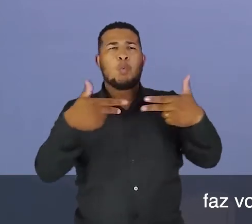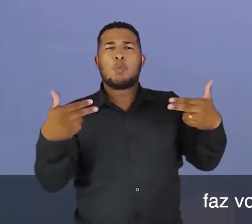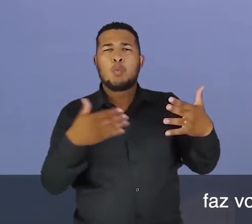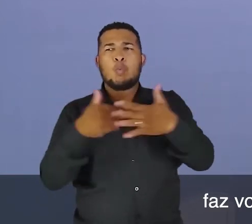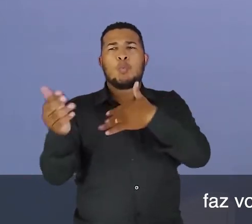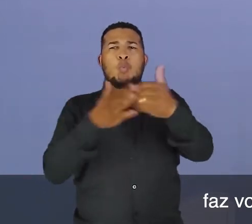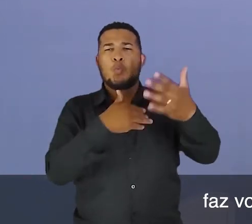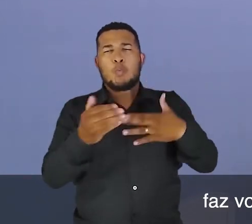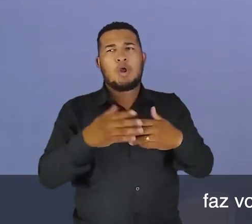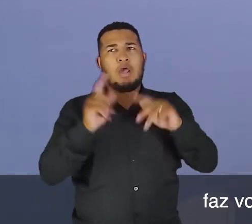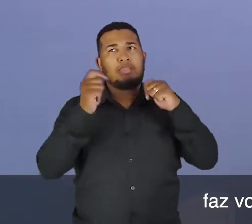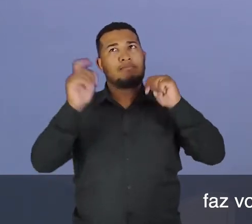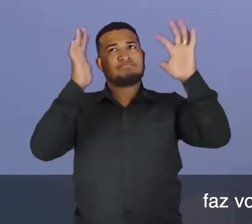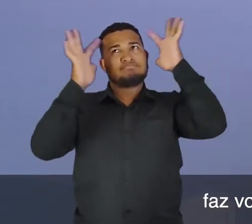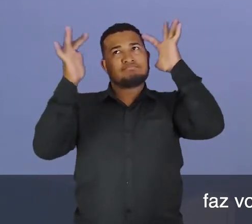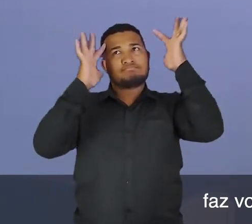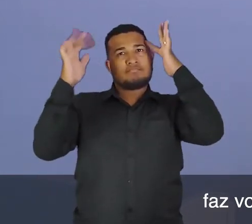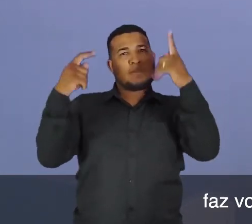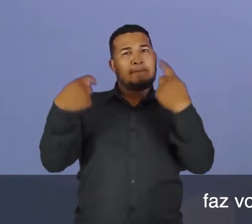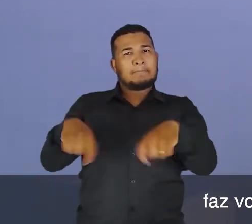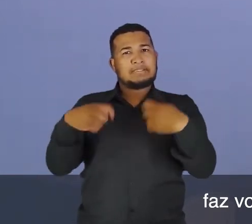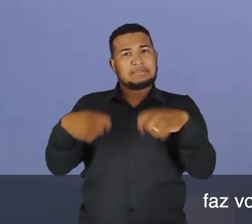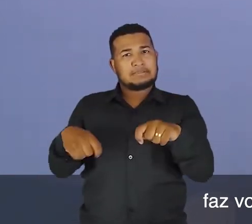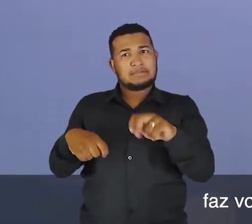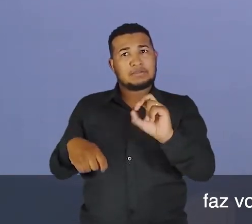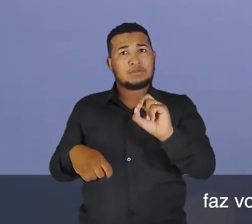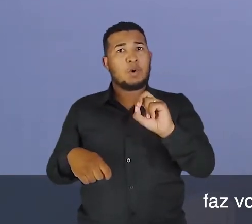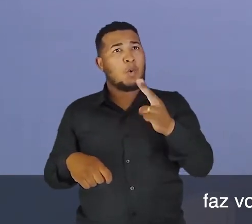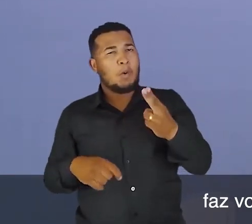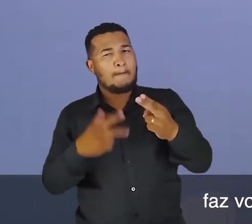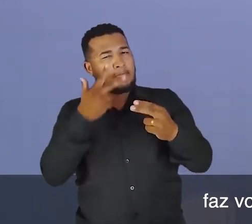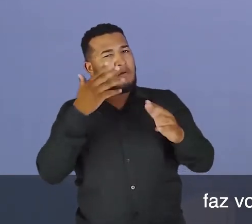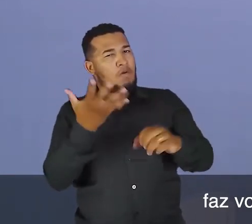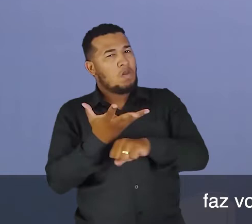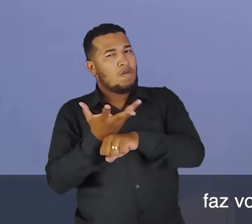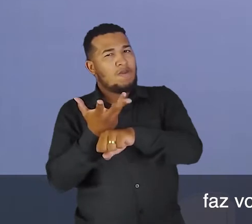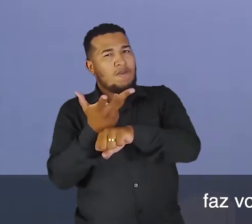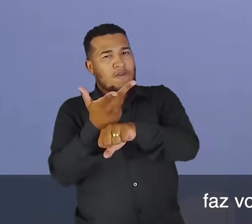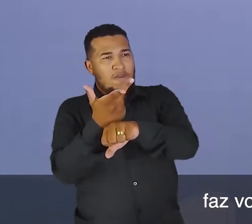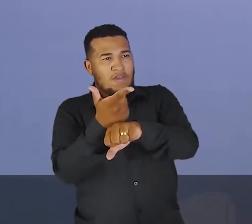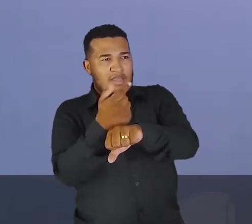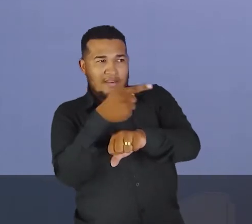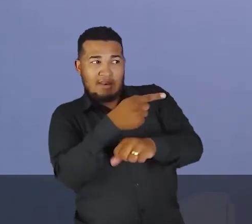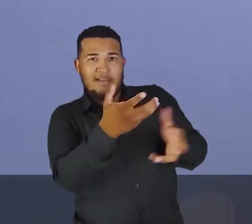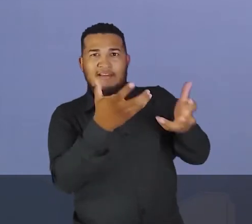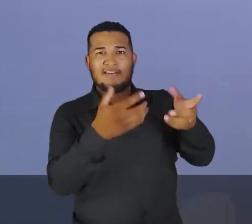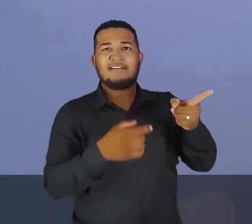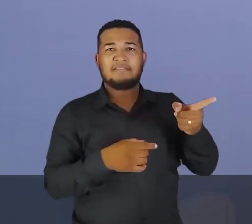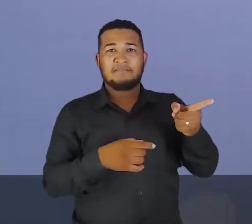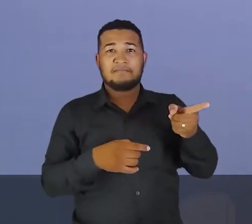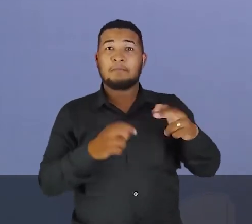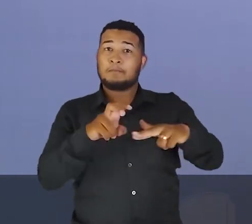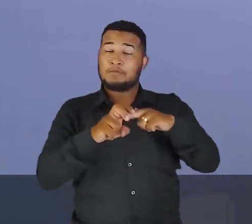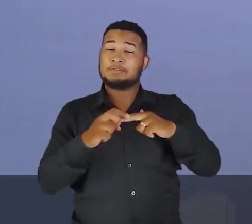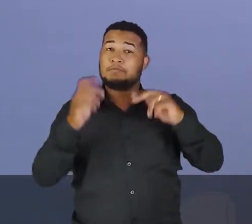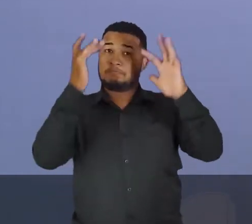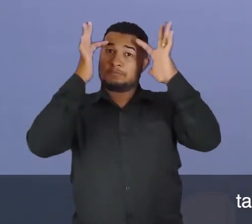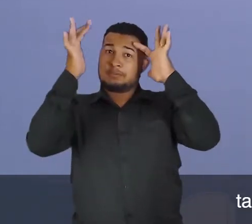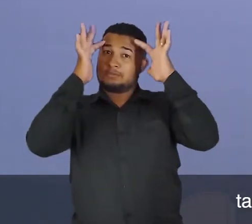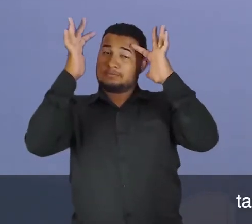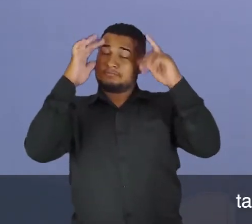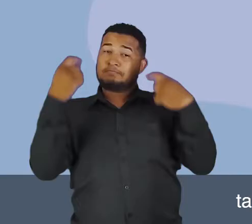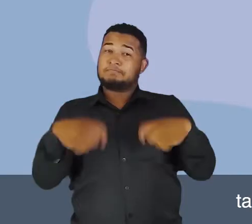faz você refletir se precisa ou induz você a querer aquela compra? É necessário pensar. Vejam